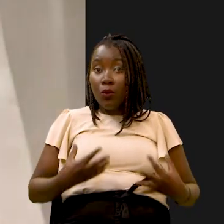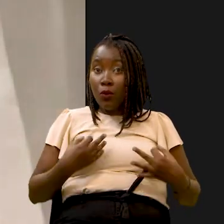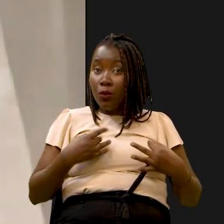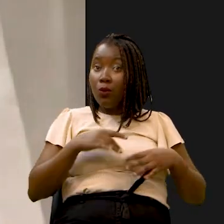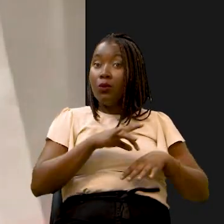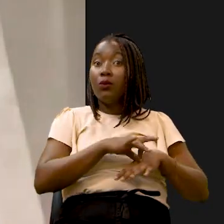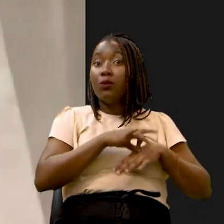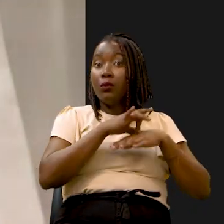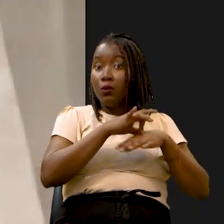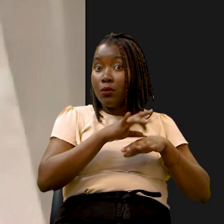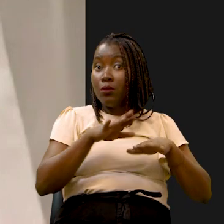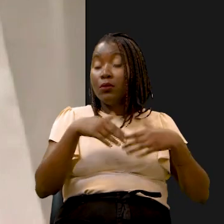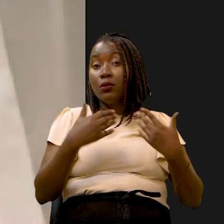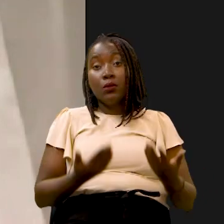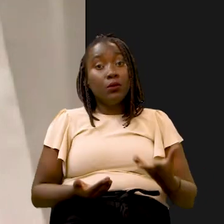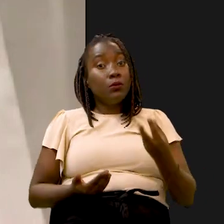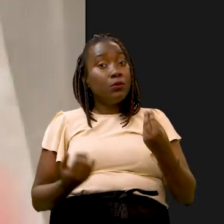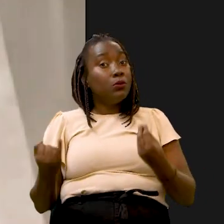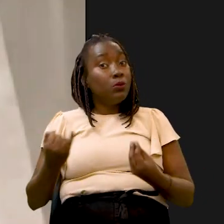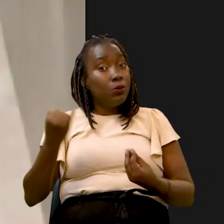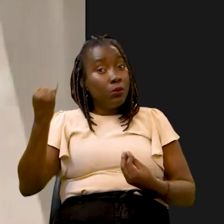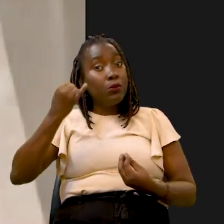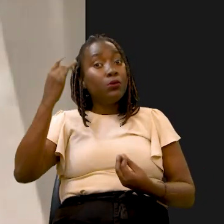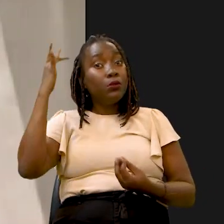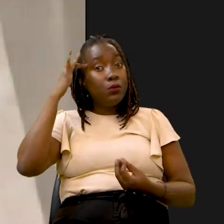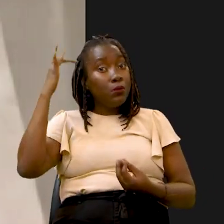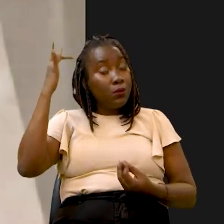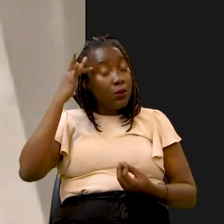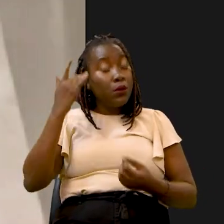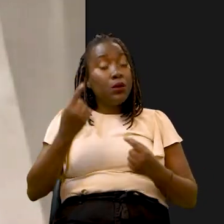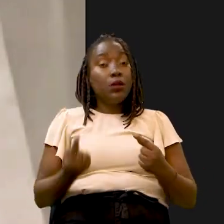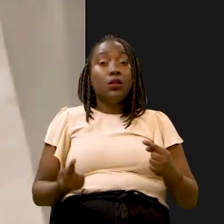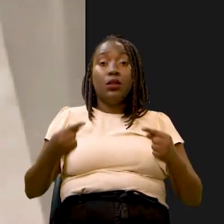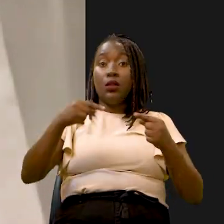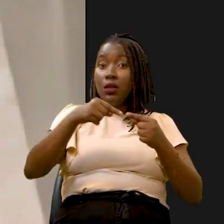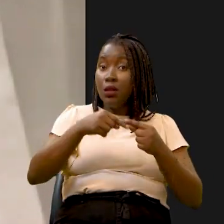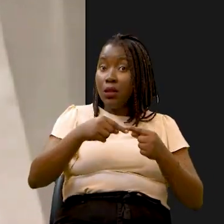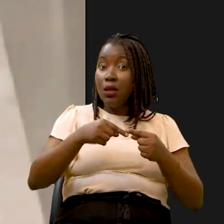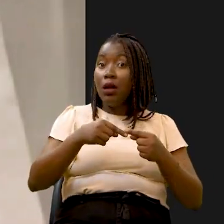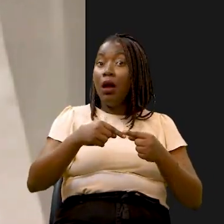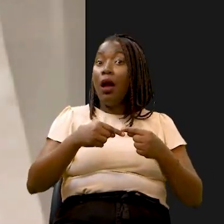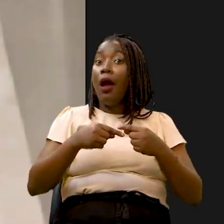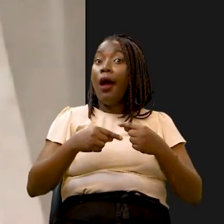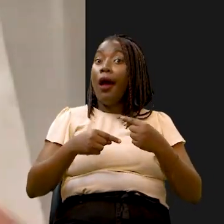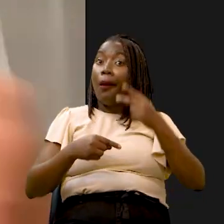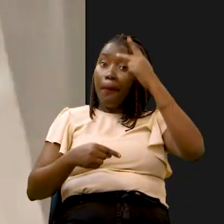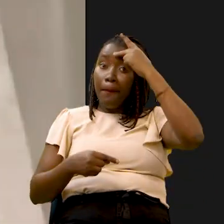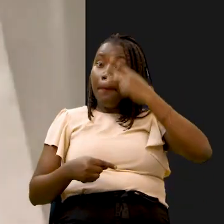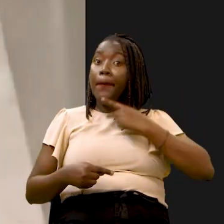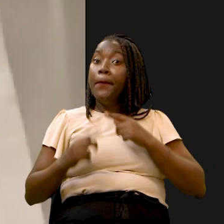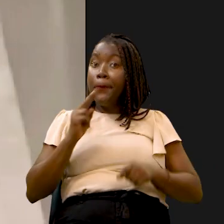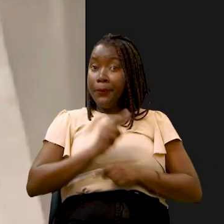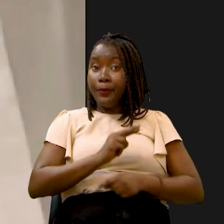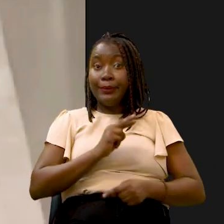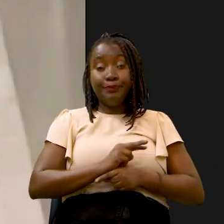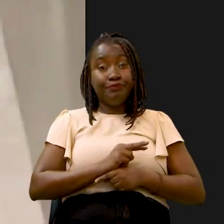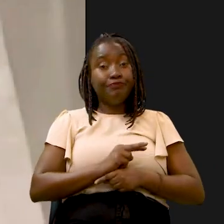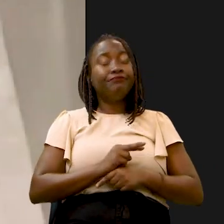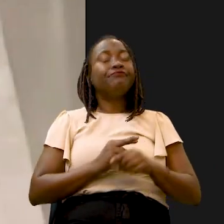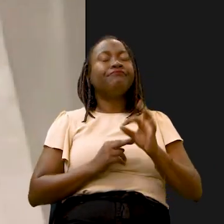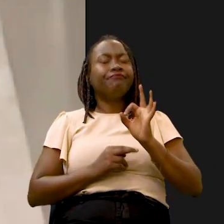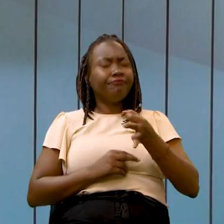um tumor da pele. Então, é muito importante essa consciência em relação à